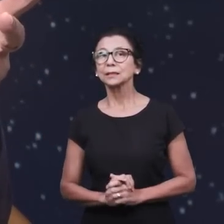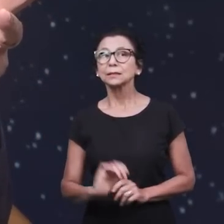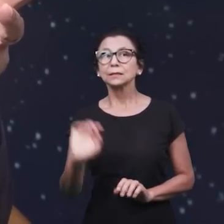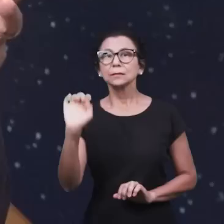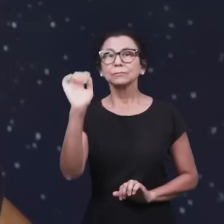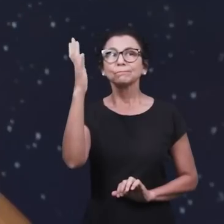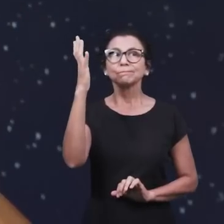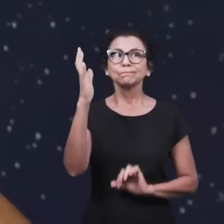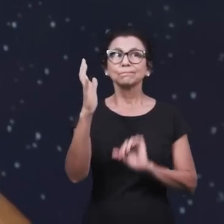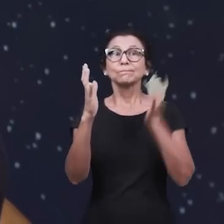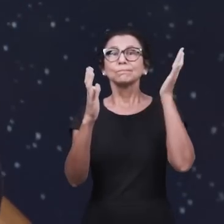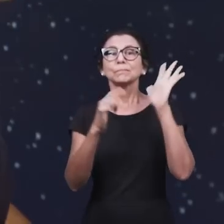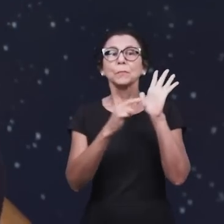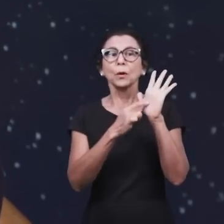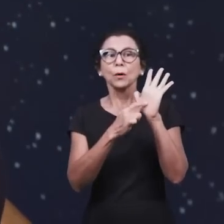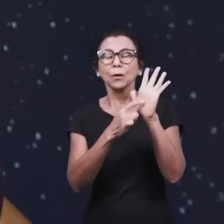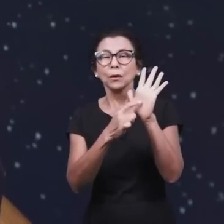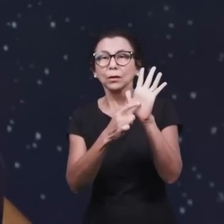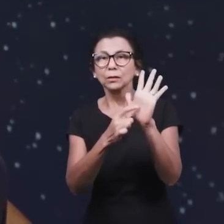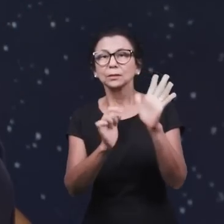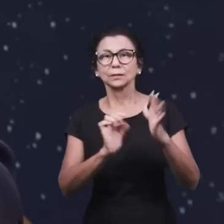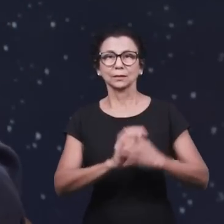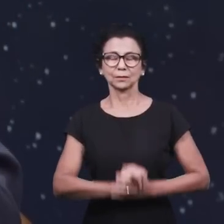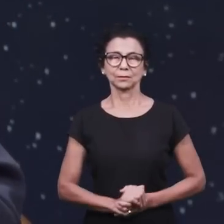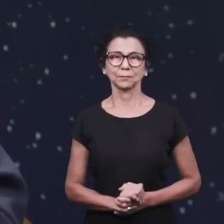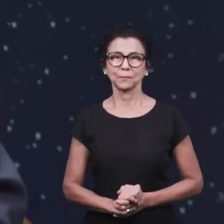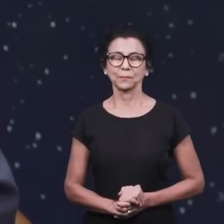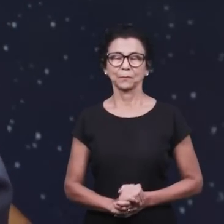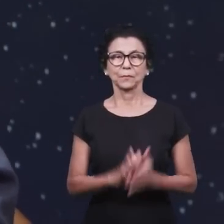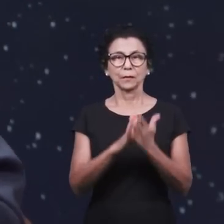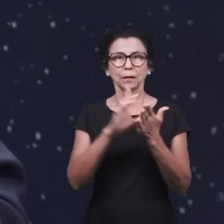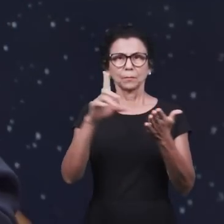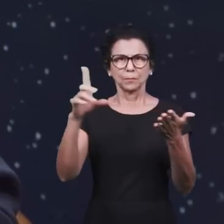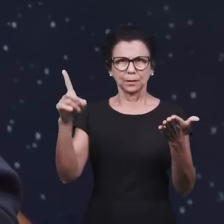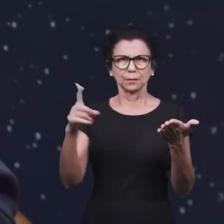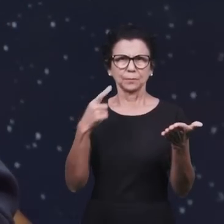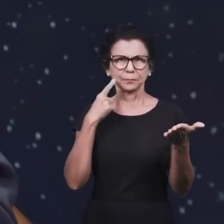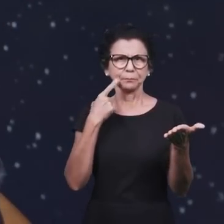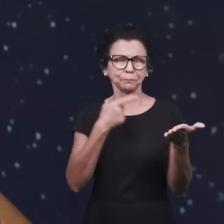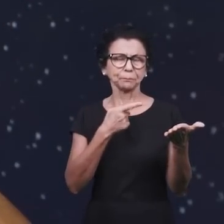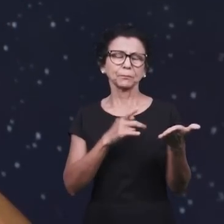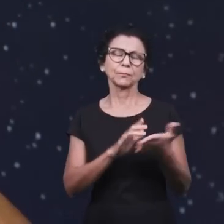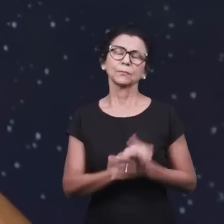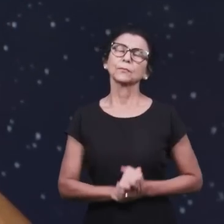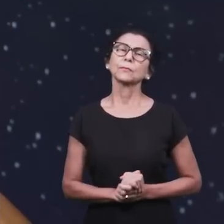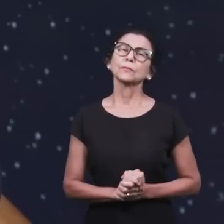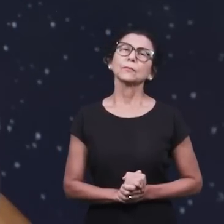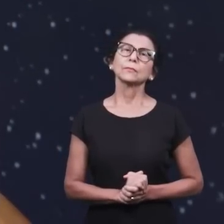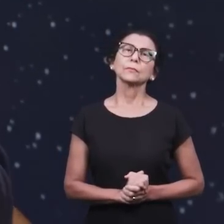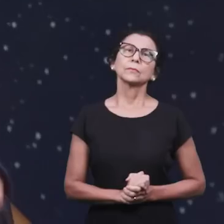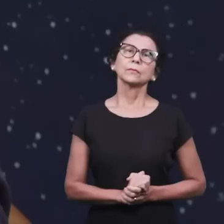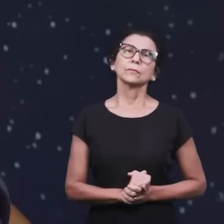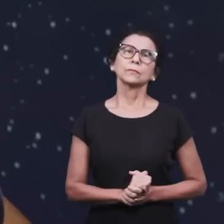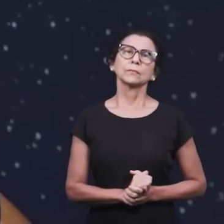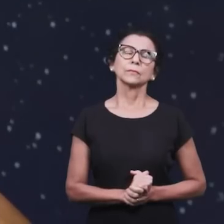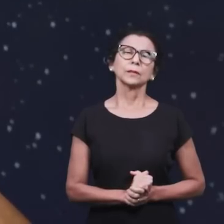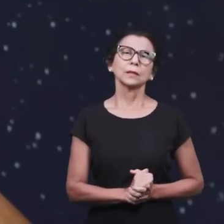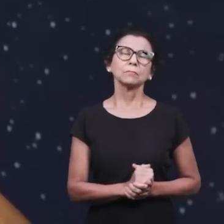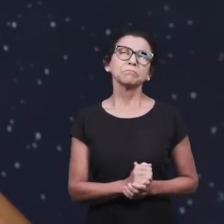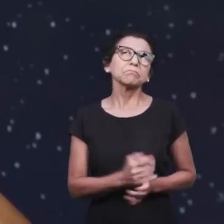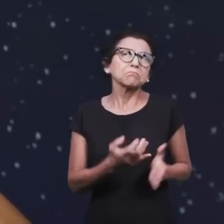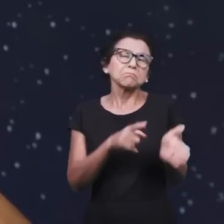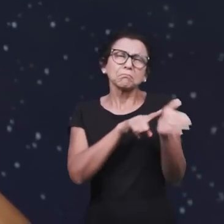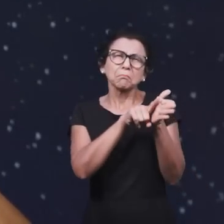indicativos estão evidentes. As profecias, quando você pega a palavra de Deus e começa, mesmo que for para fazer